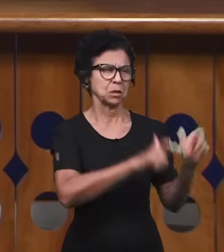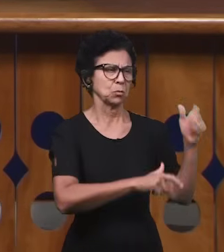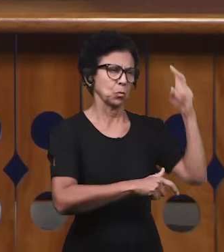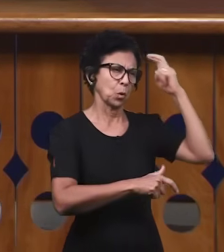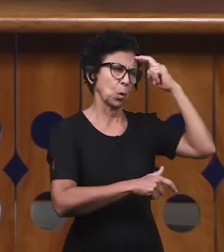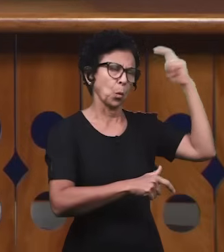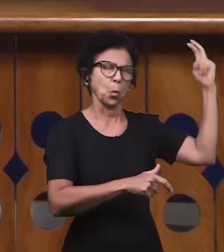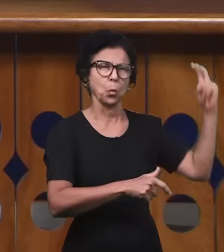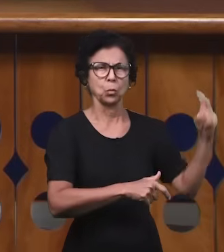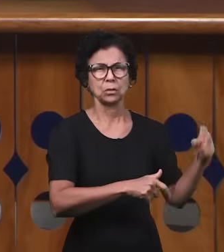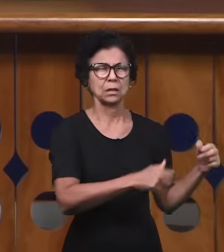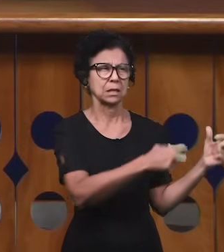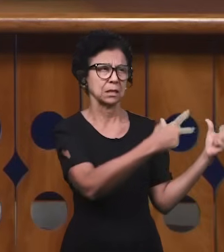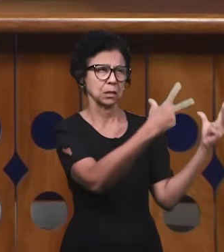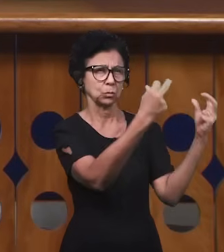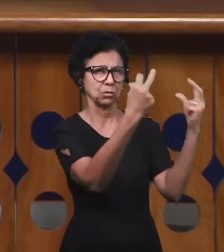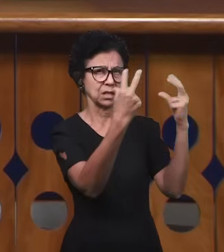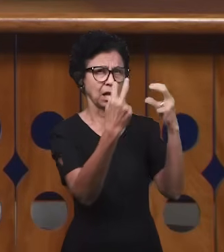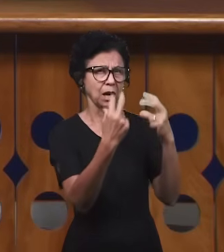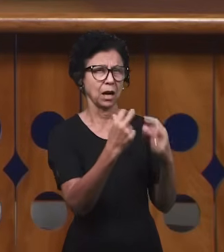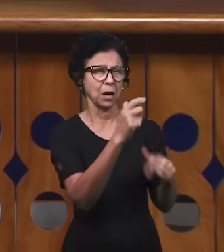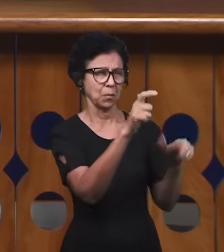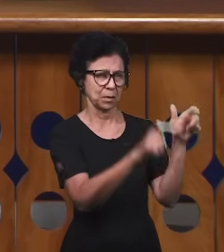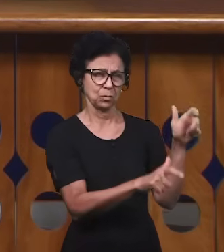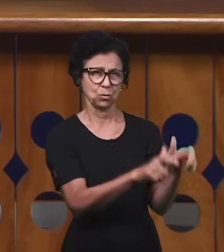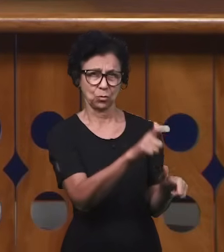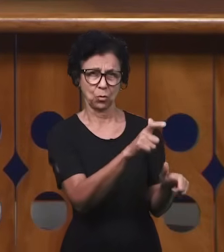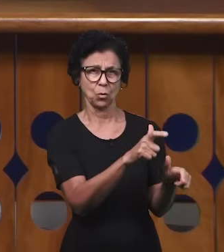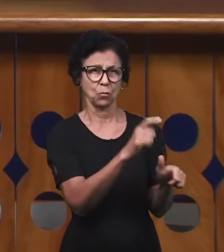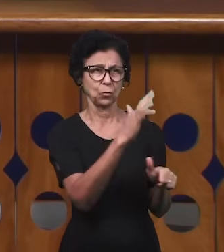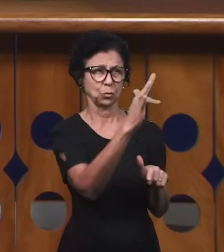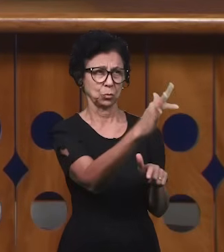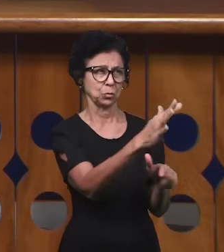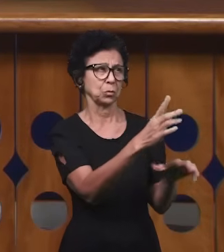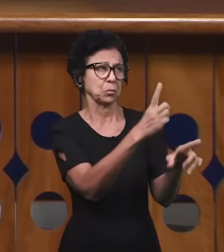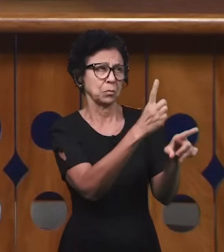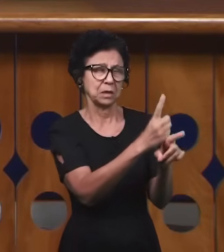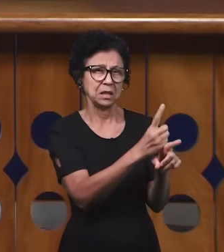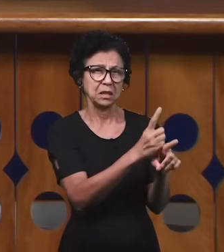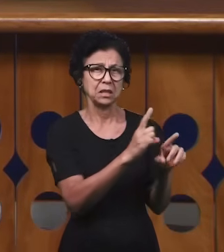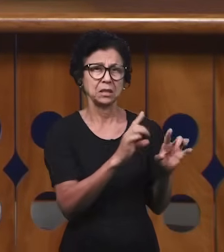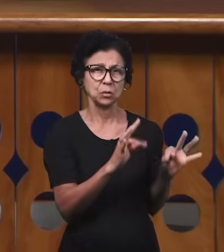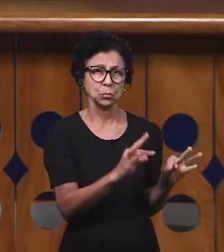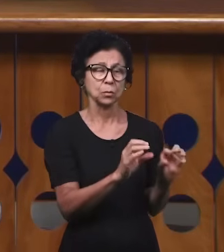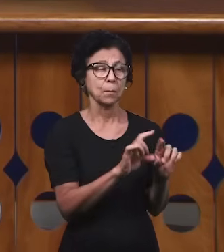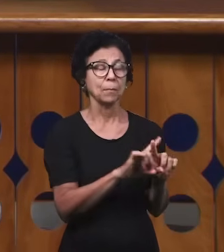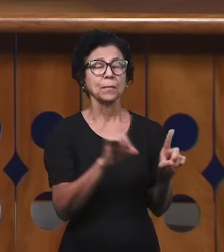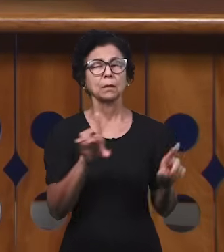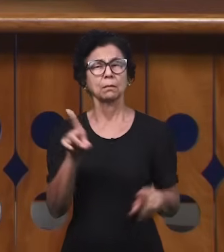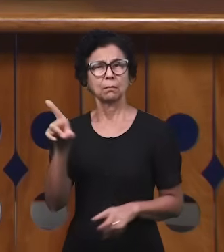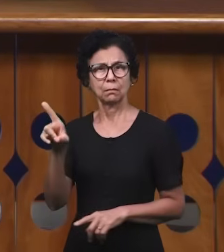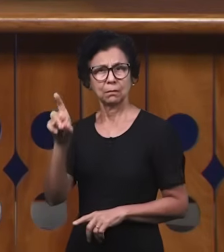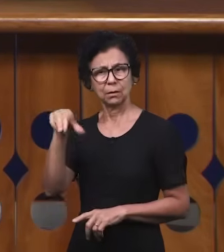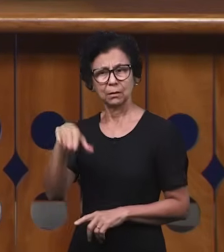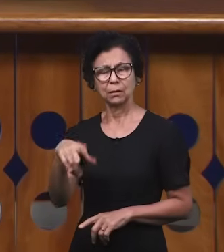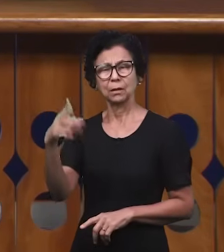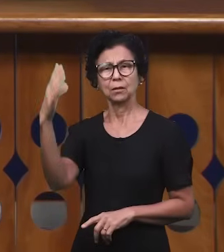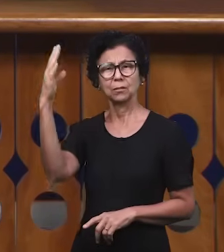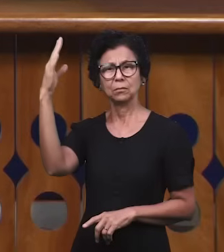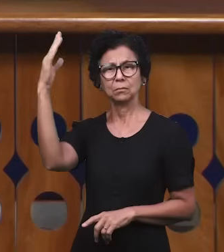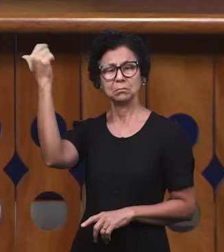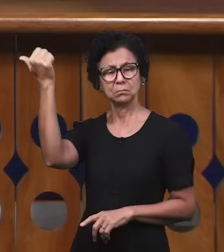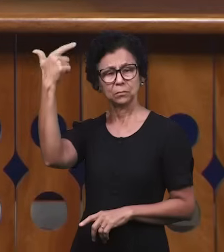né? Enquanto os outros se conformavam com as exigências do rei, Daniel tomou uma